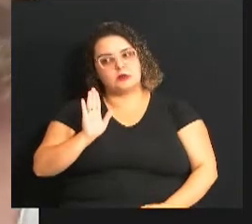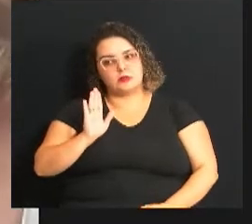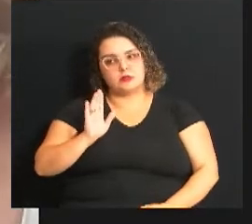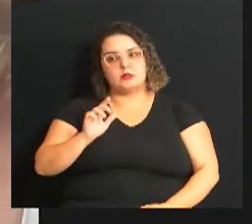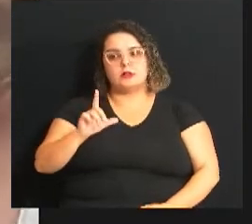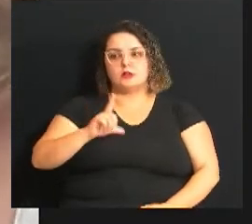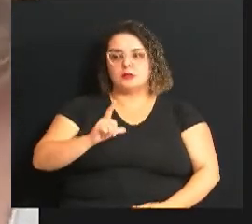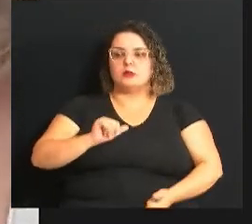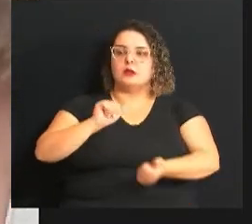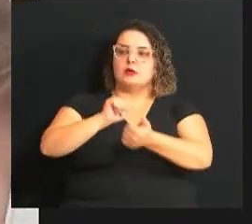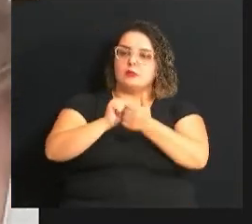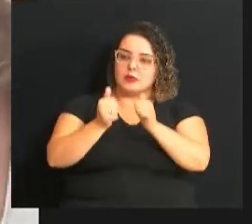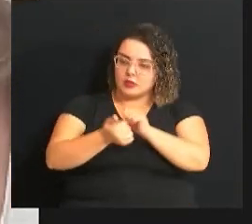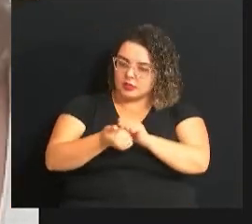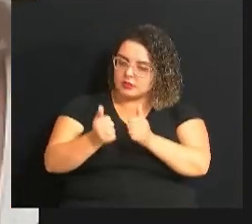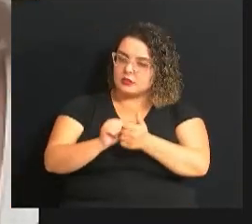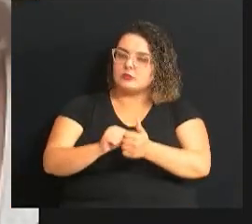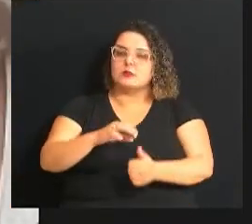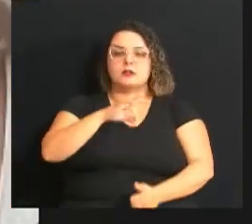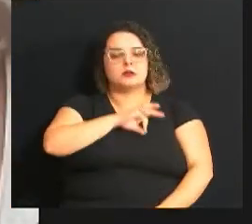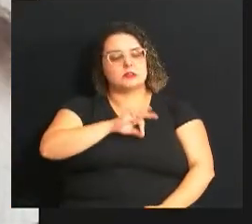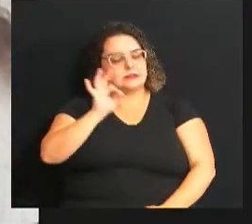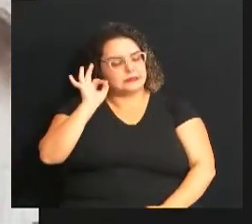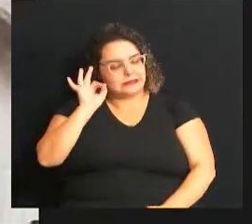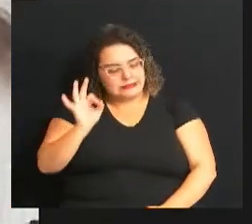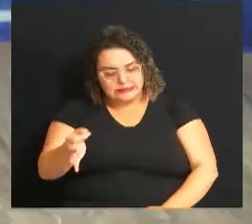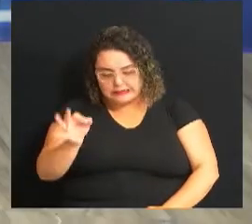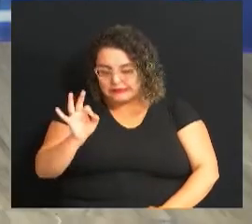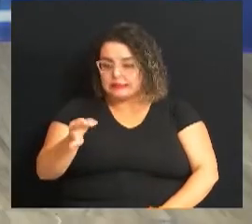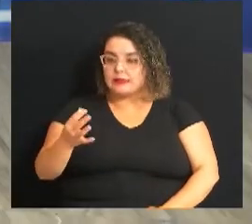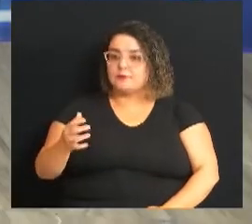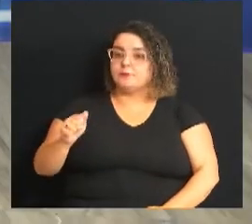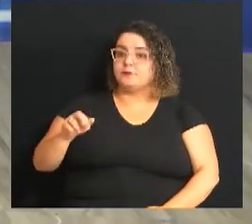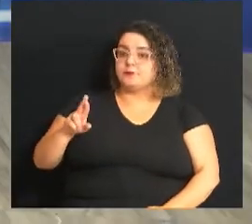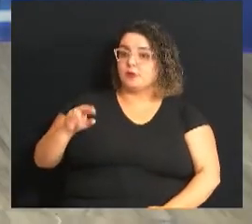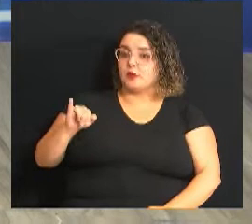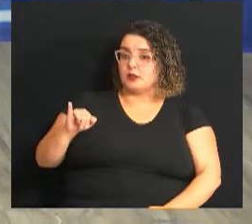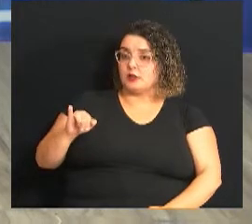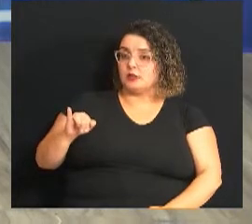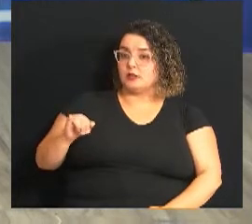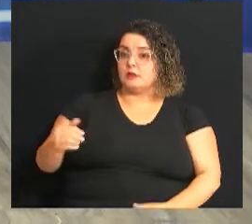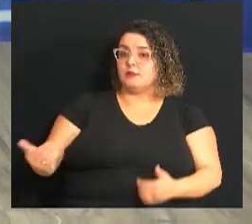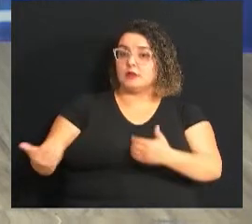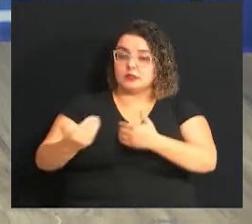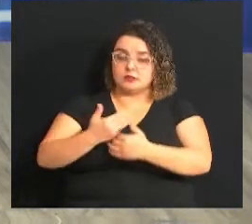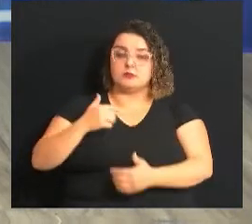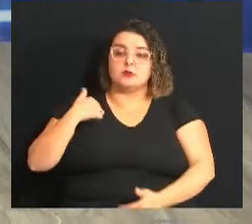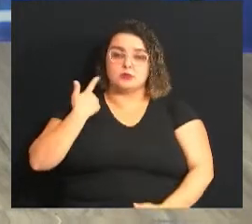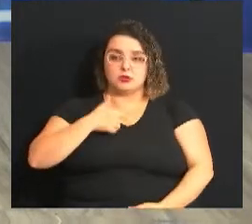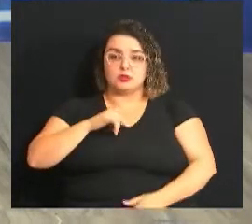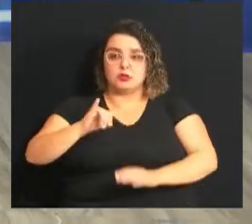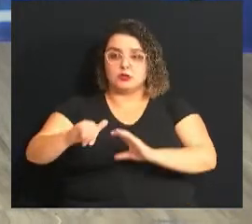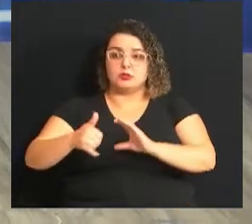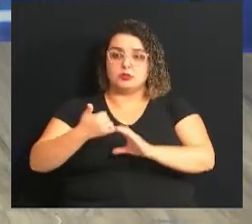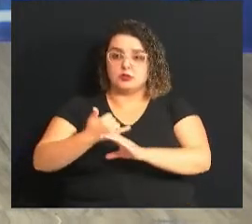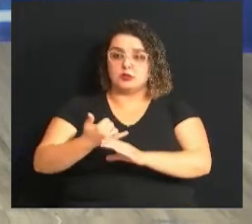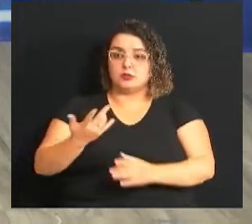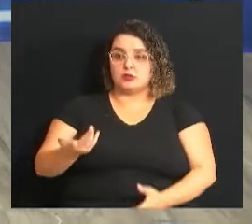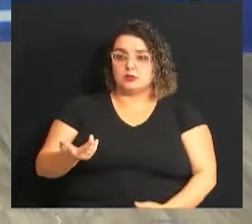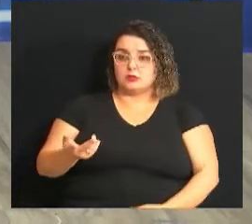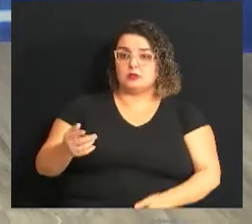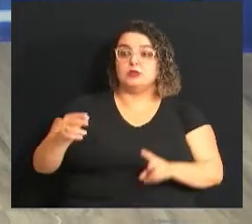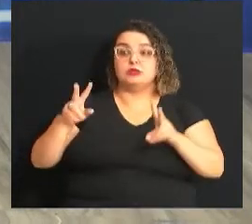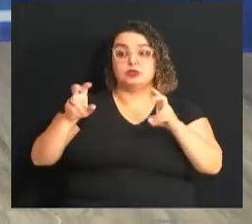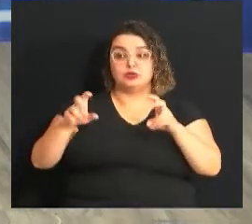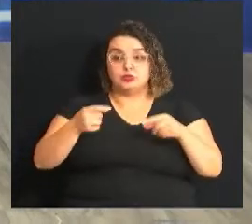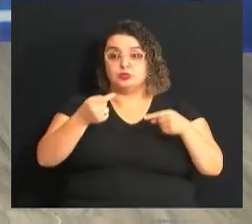ajuste salarial, sem dúvida. O Ari Gordiano participando aqui com a gente através do YouTube, ele diz tema que renderá